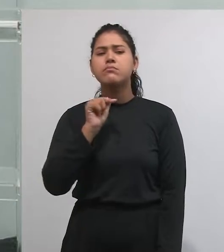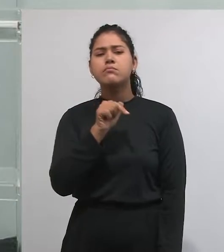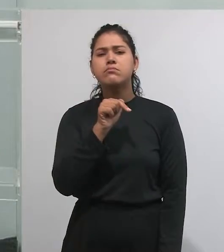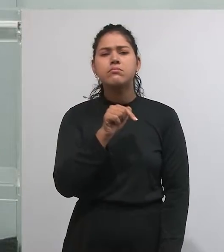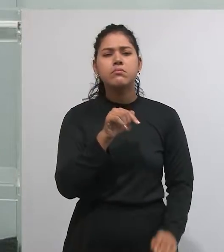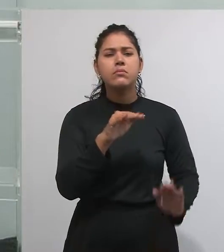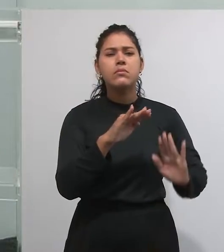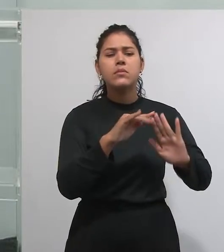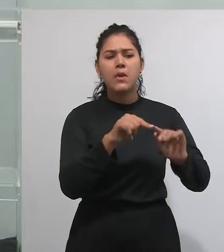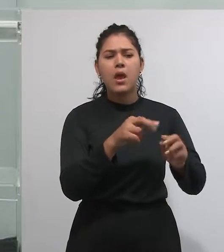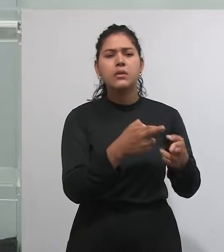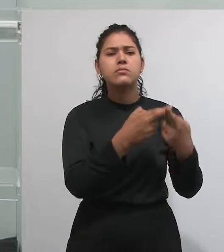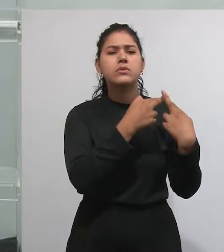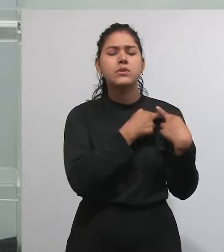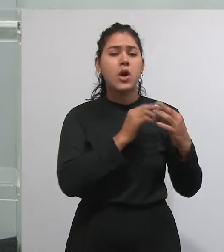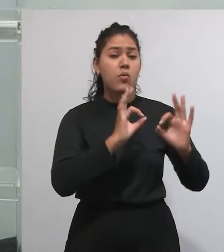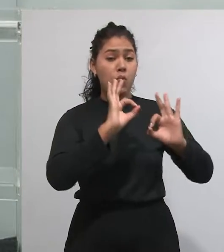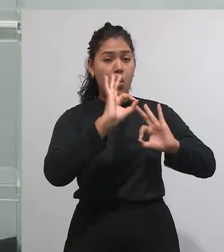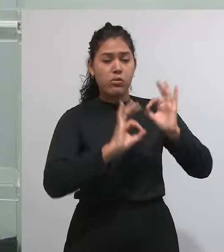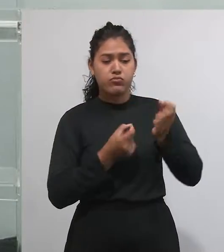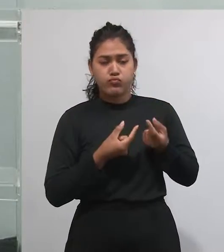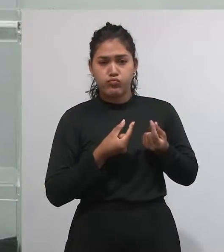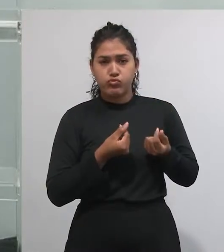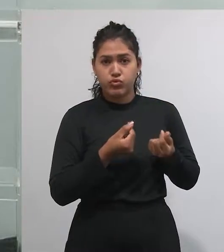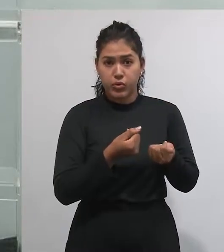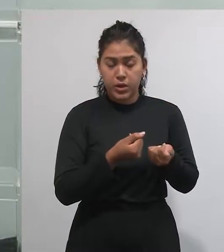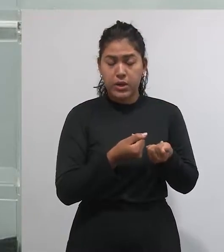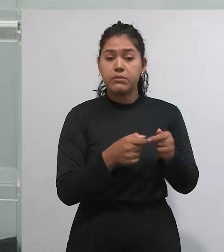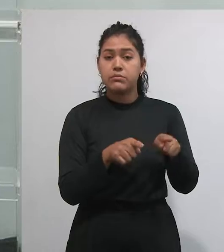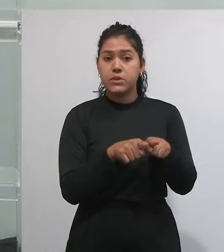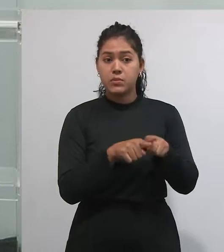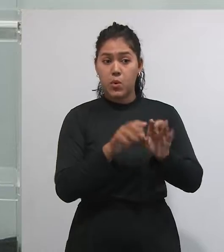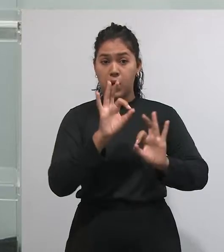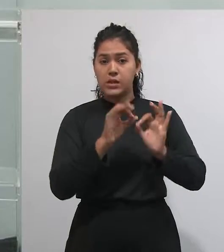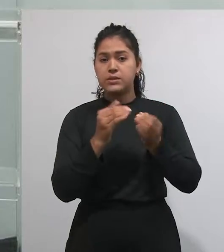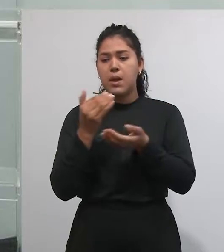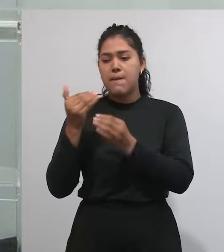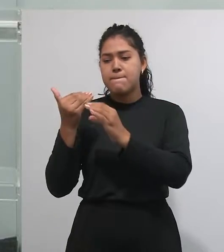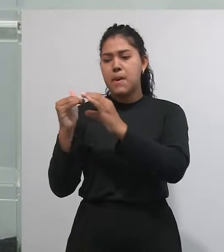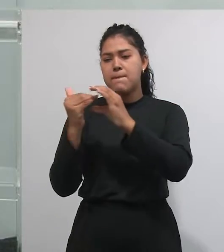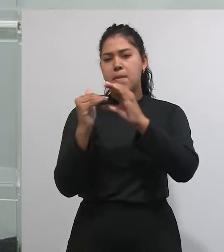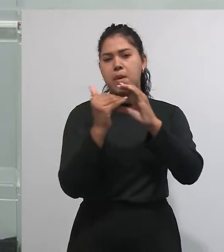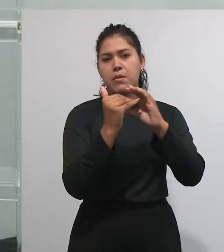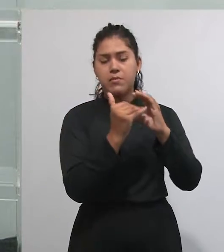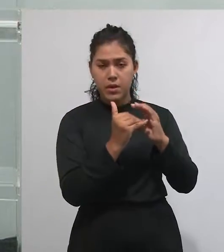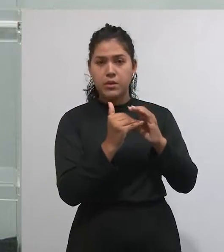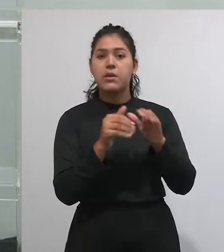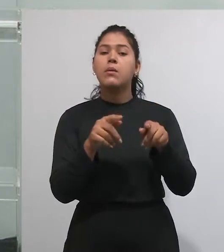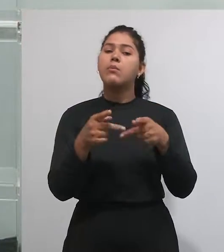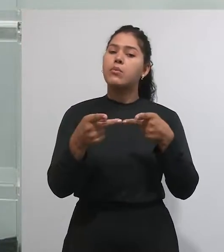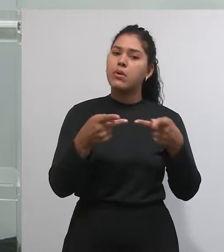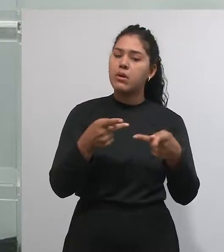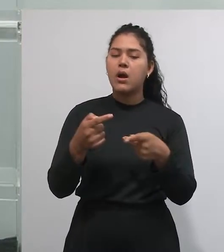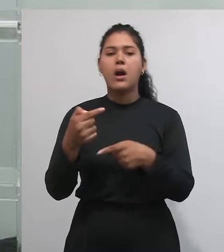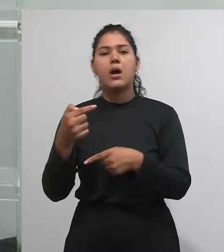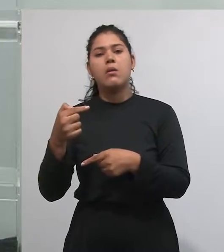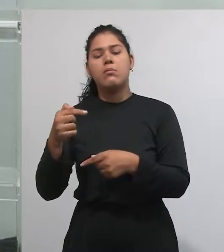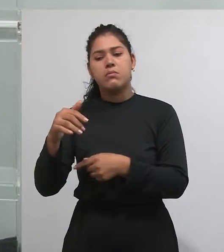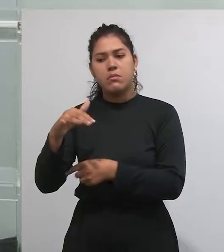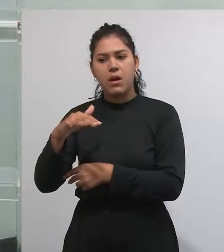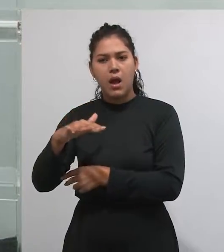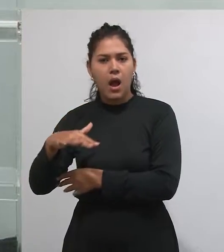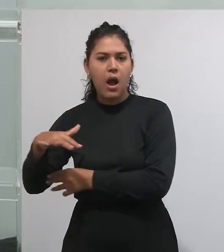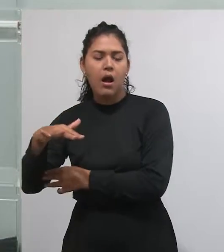as verbas e destina, de modo geral, essas verbas para os programas e para as políticas que